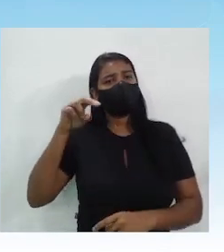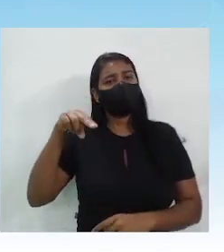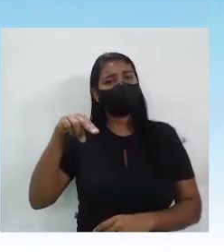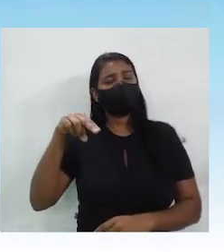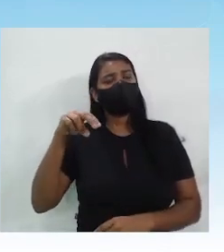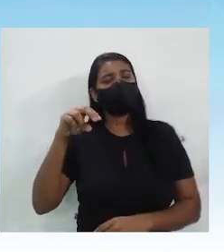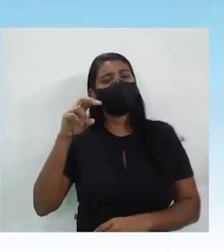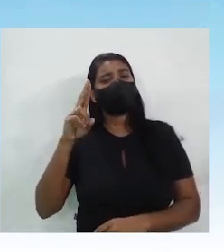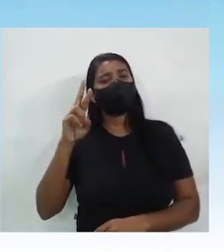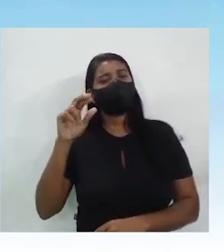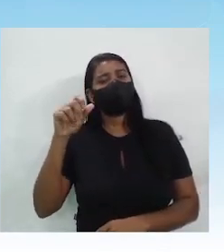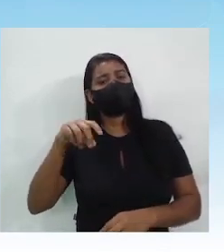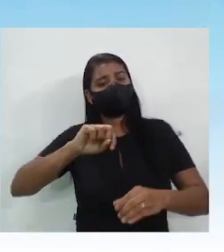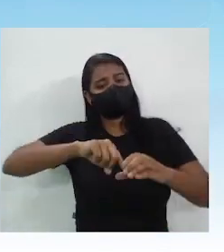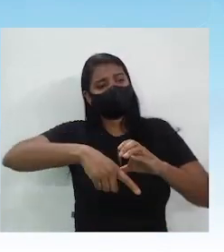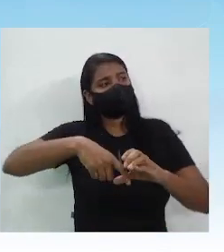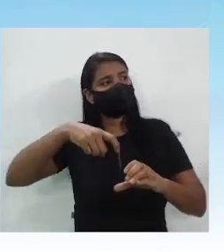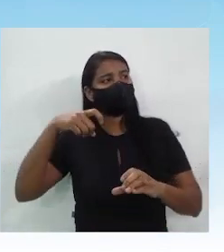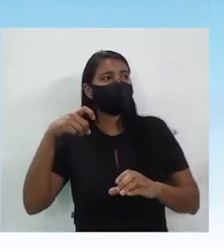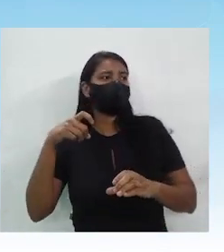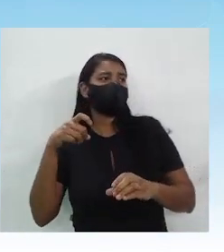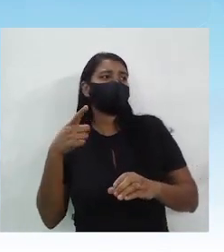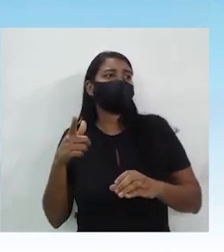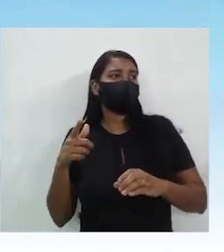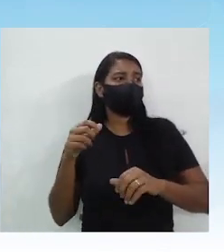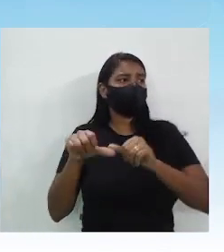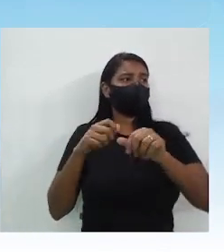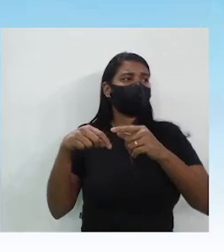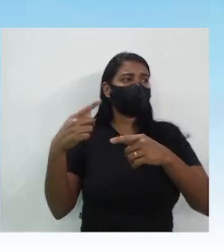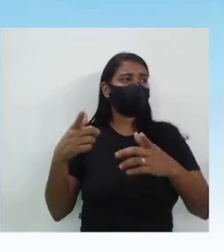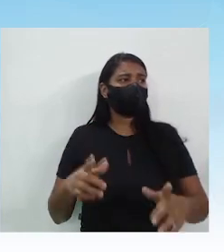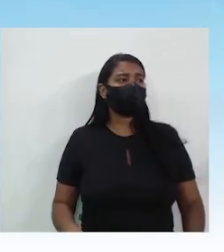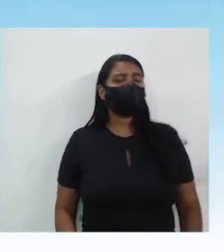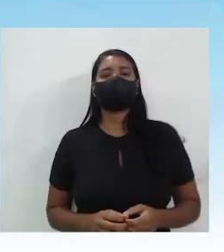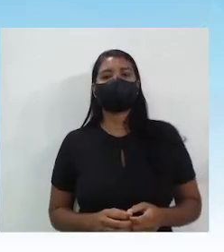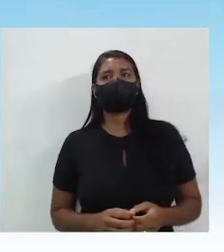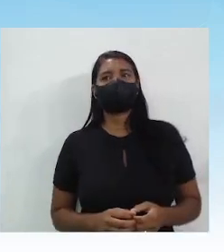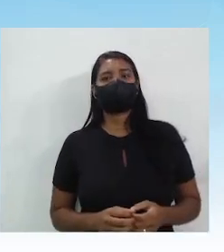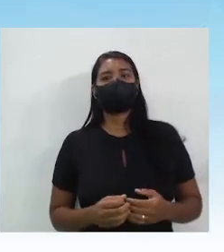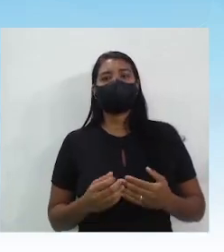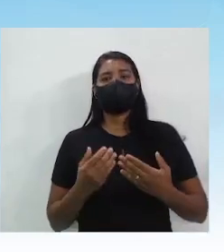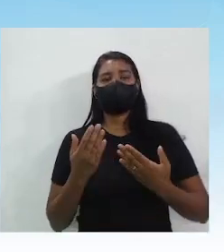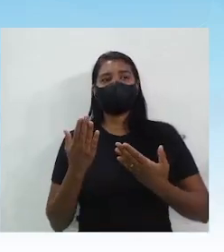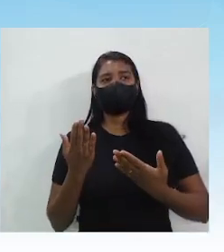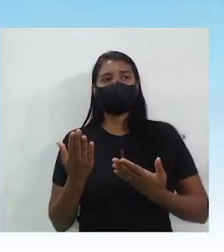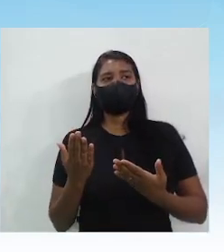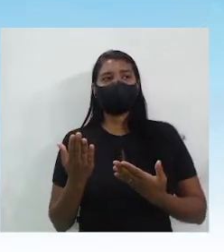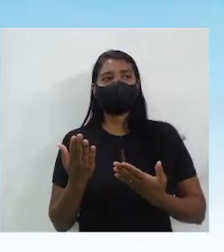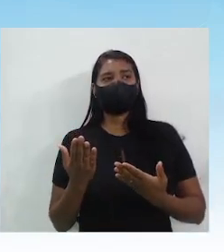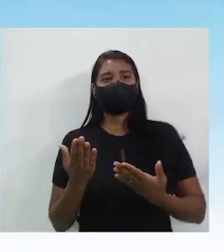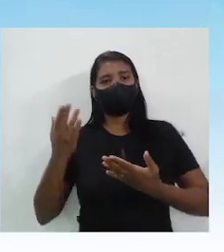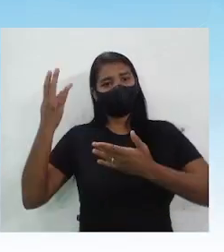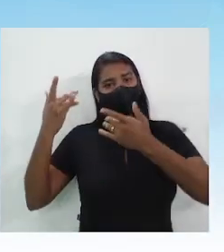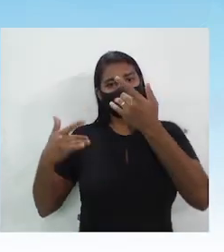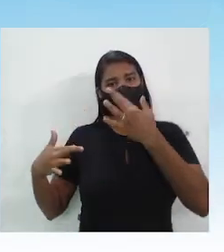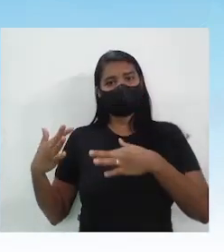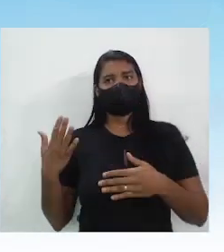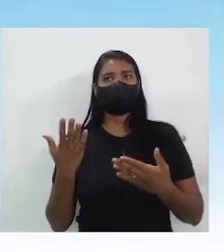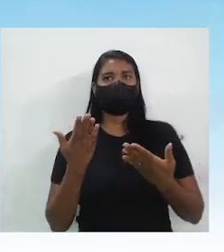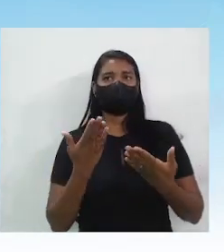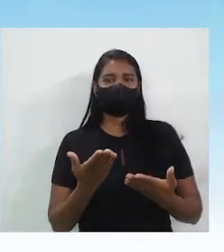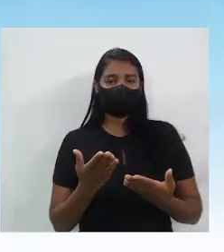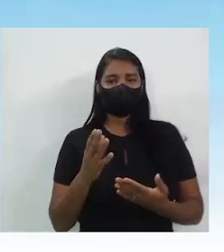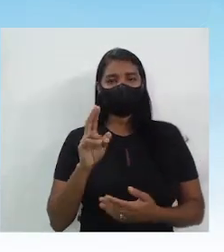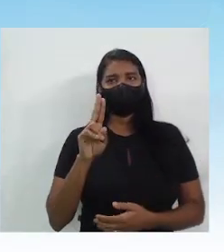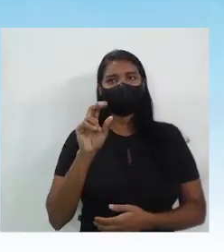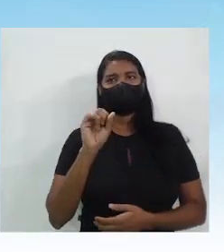urânio ele deve ser extraído e não regenerado. Bom, já que eu falei para vocês